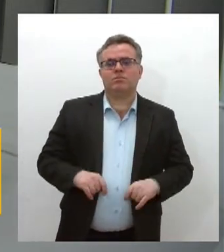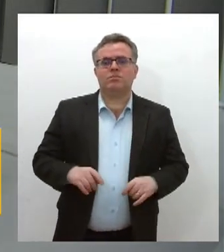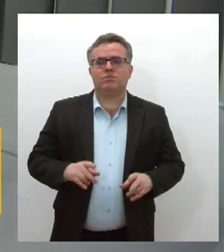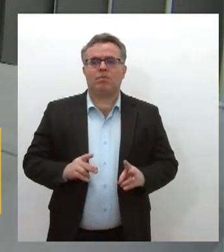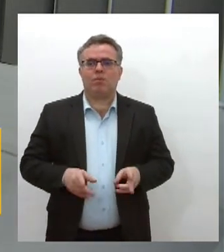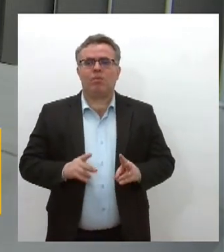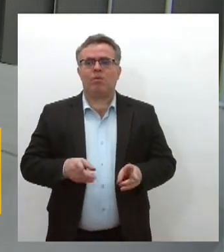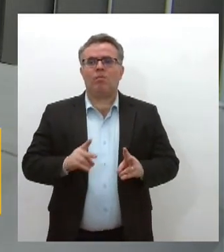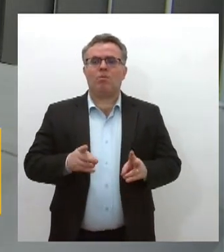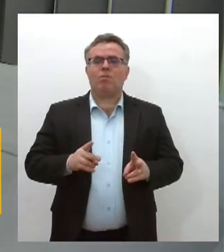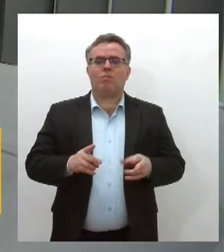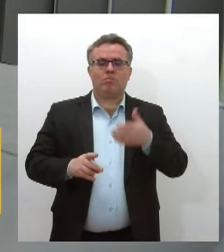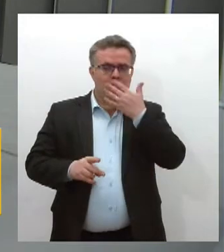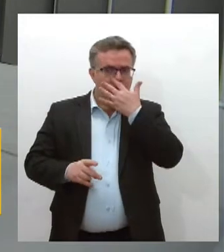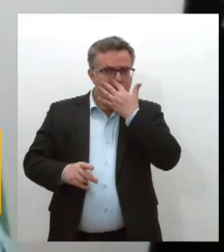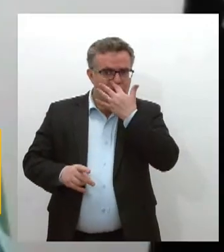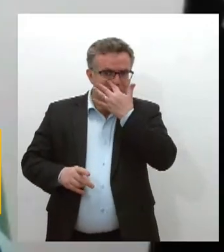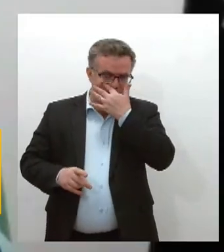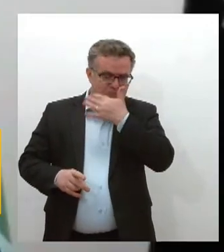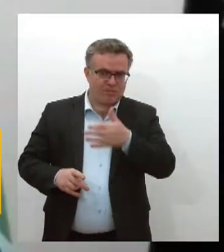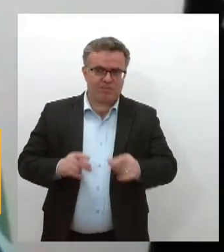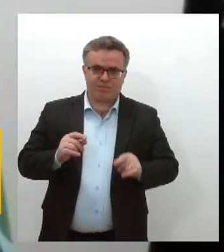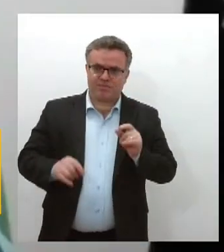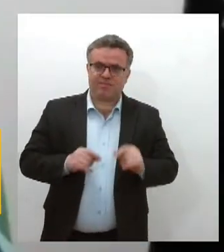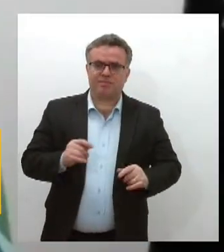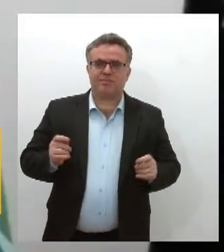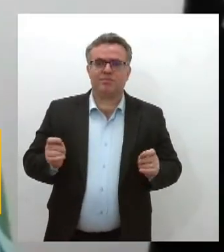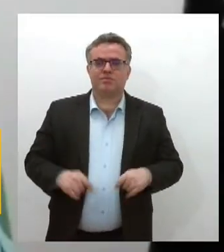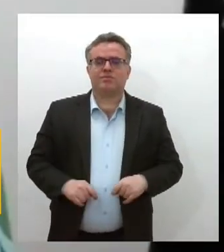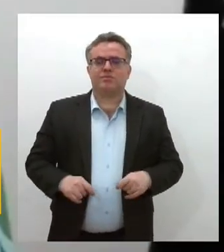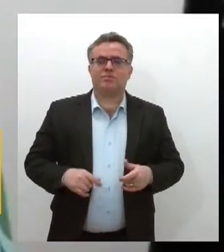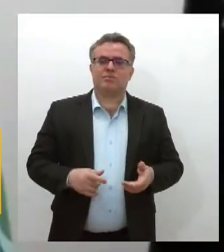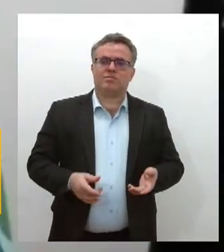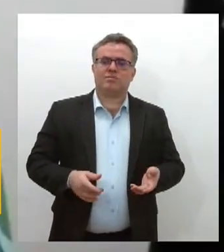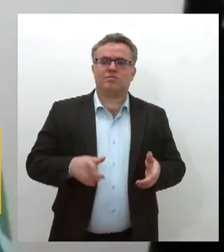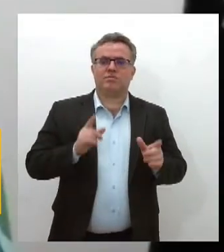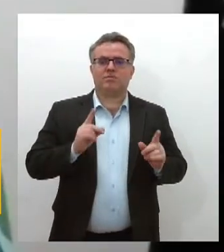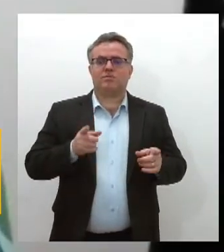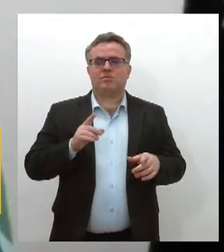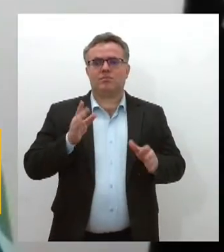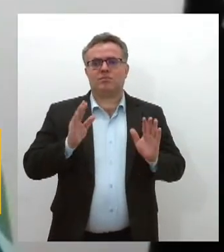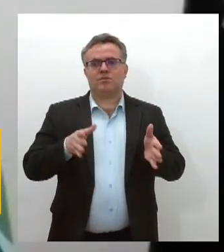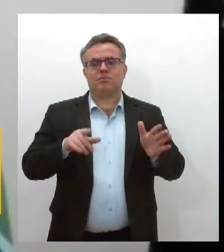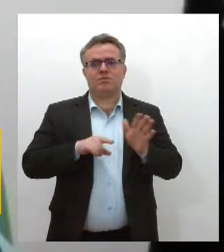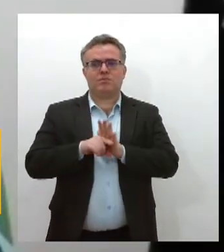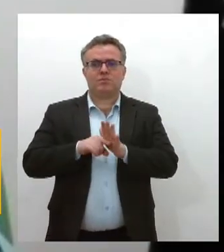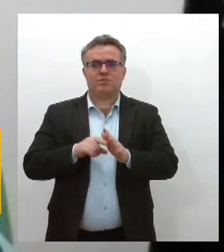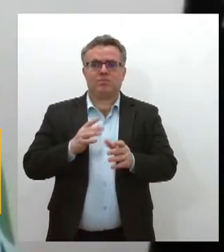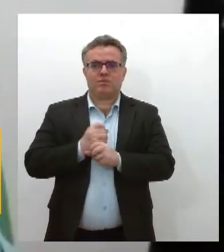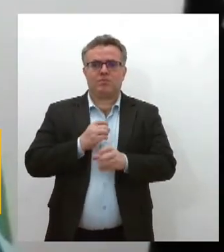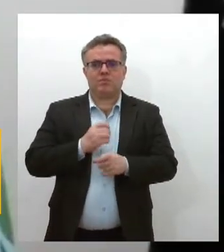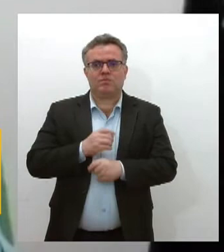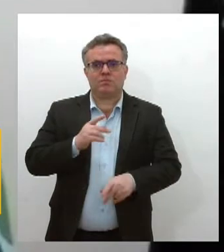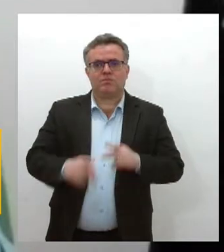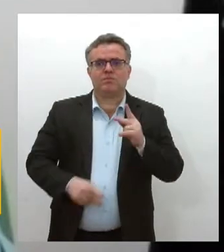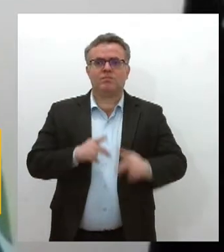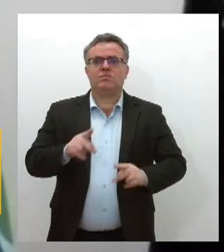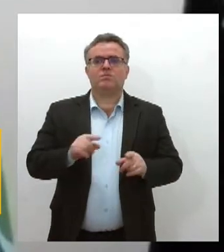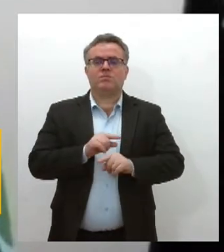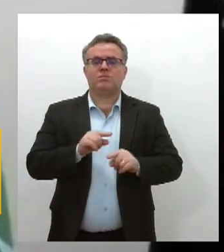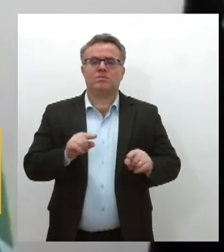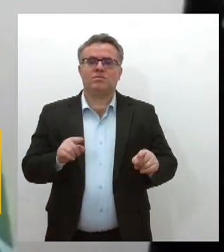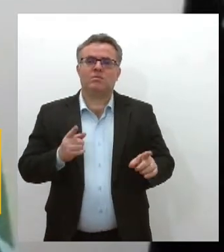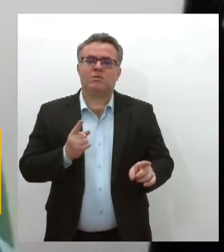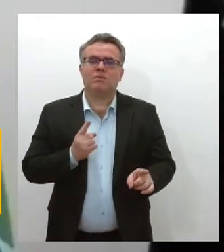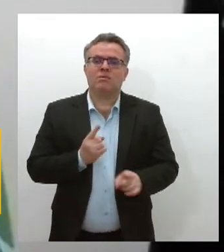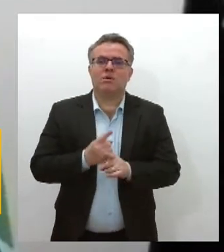a gente já tem municípios que já alcançaram a estimativa, né? Quando a gente fala estimativa, é a população que a gente espera encontrar, mas